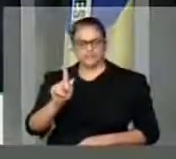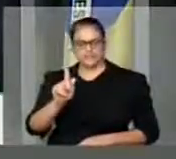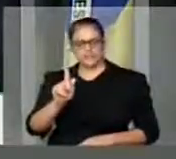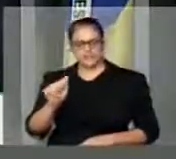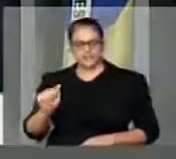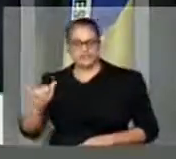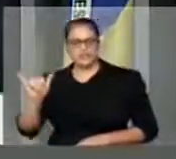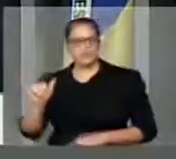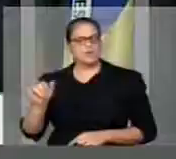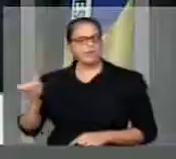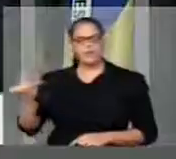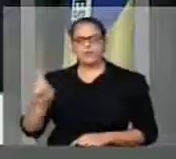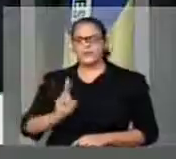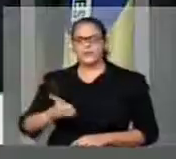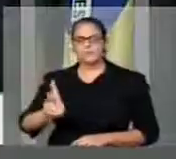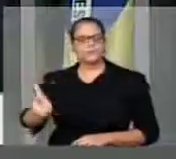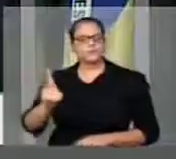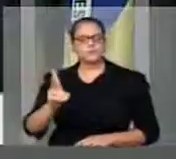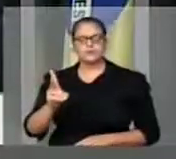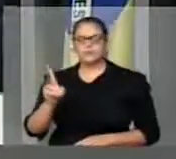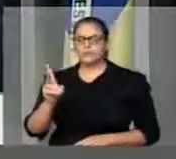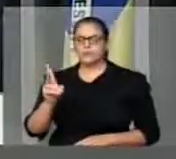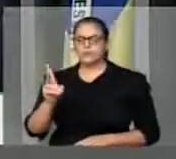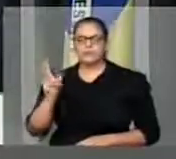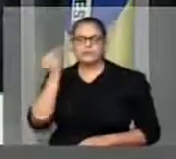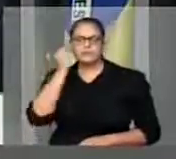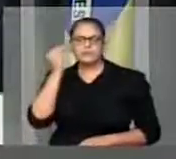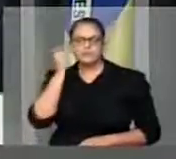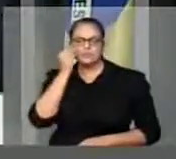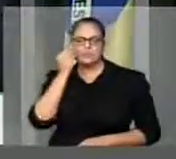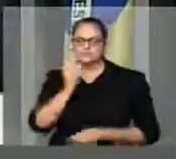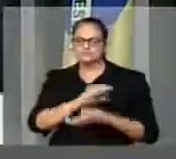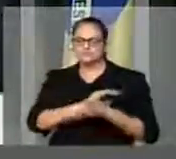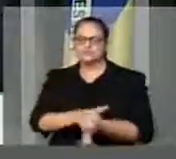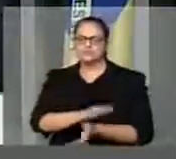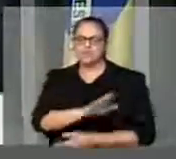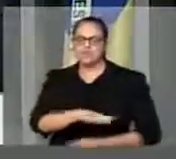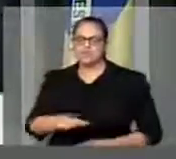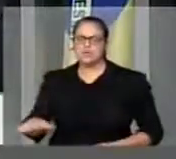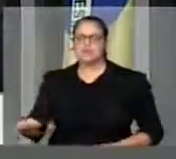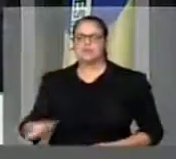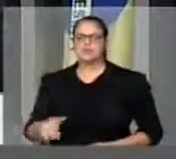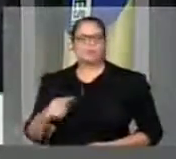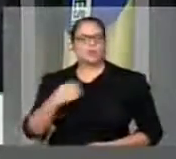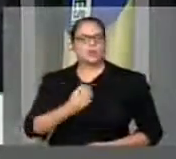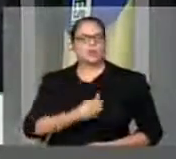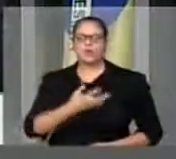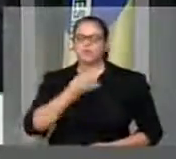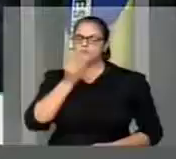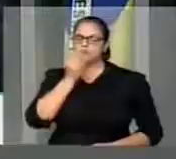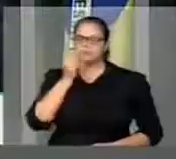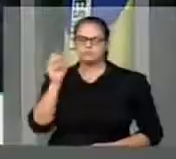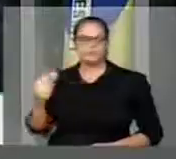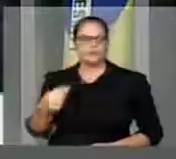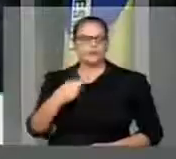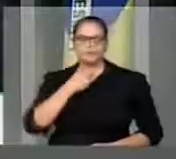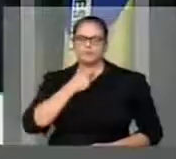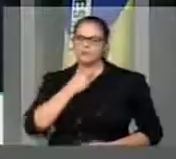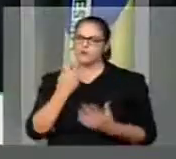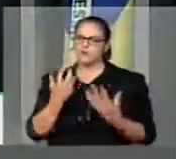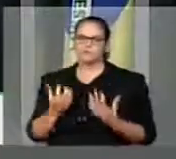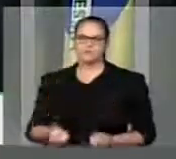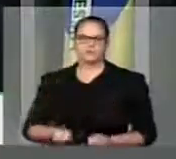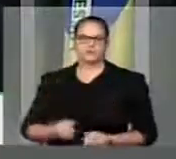tentando desrespeitar as nossas crianças. Nós não podemos nos calar, não podemos aceitar isso aí.